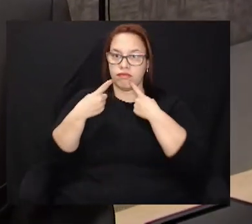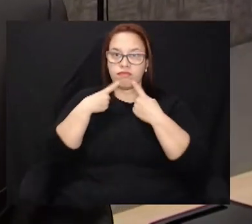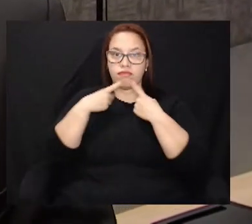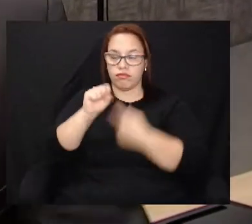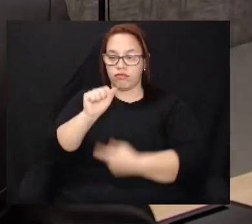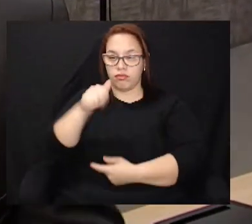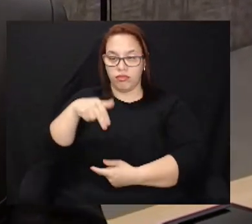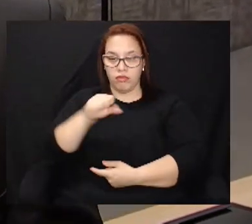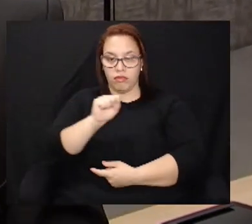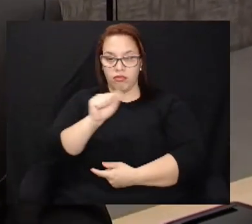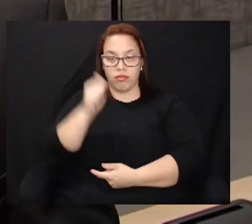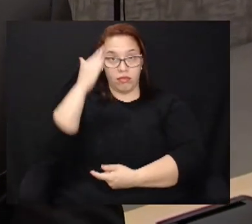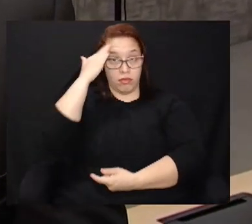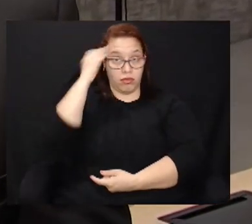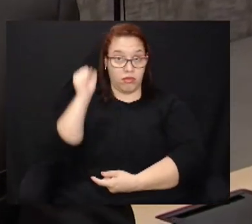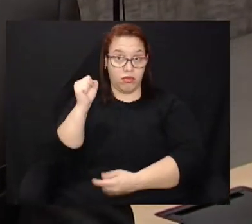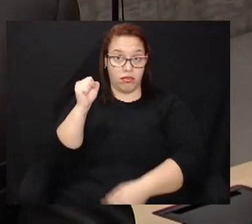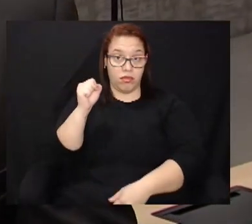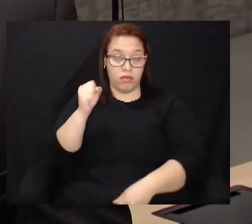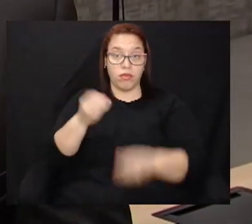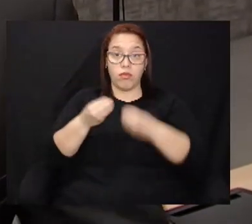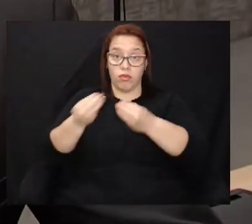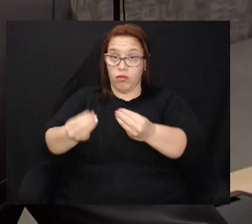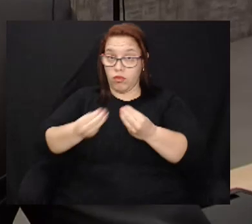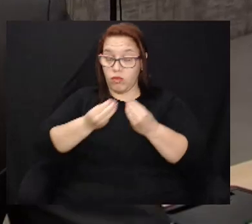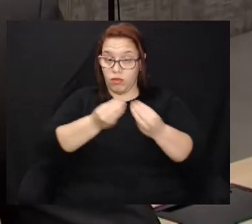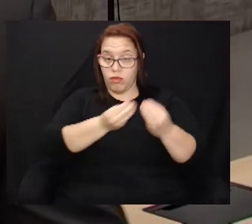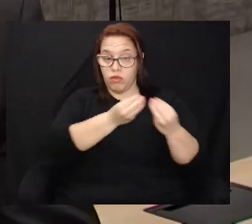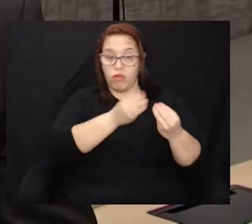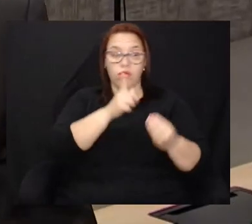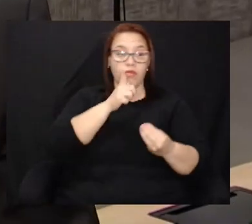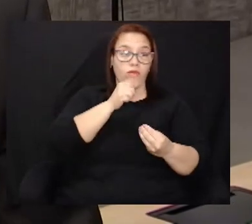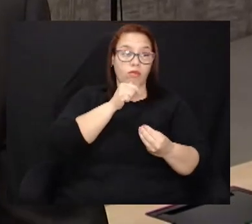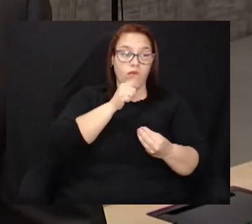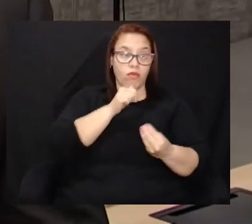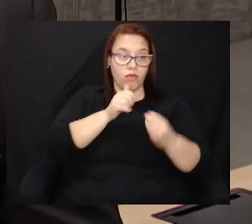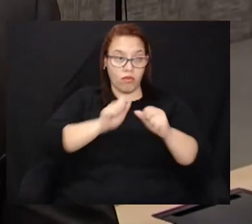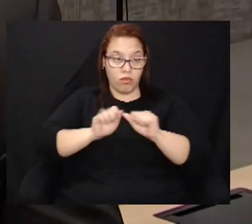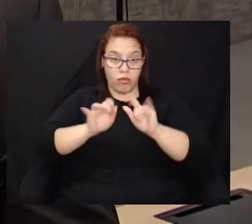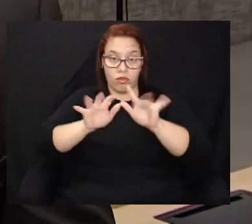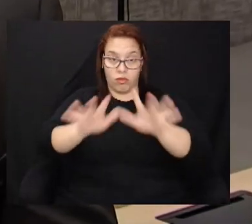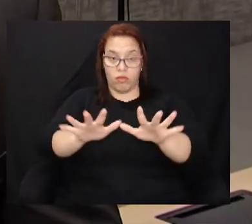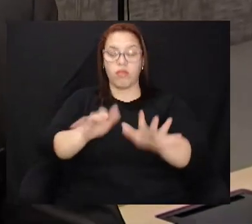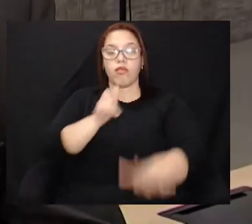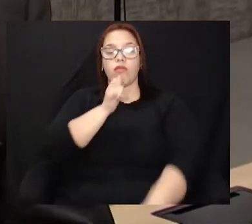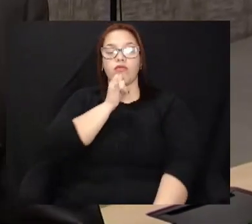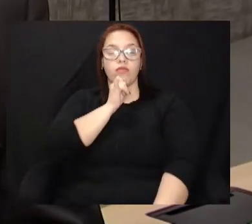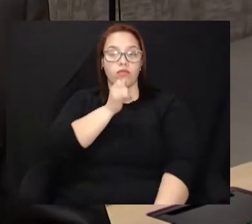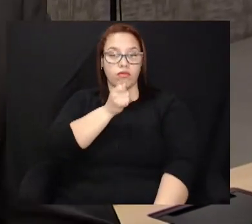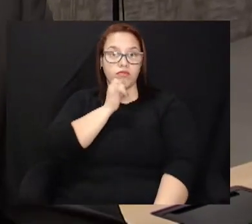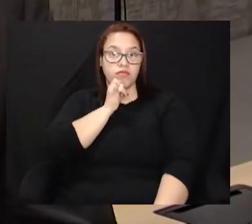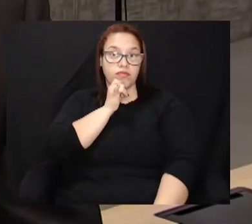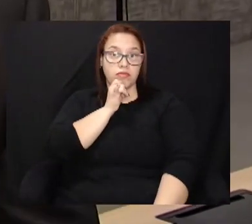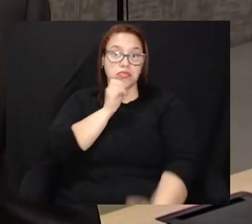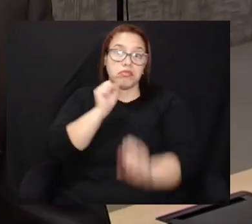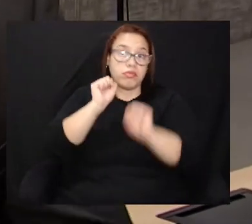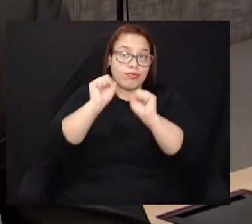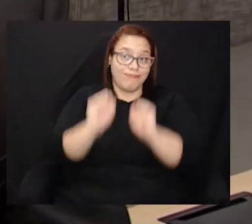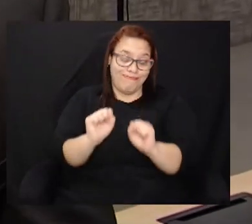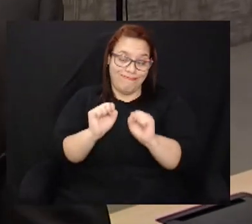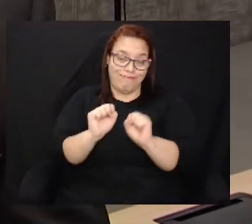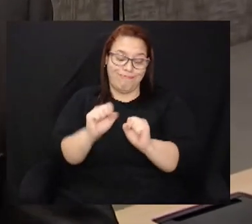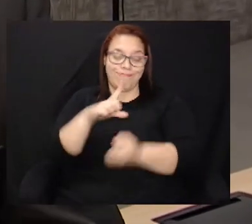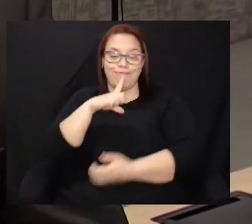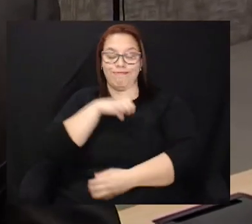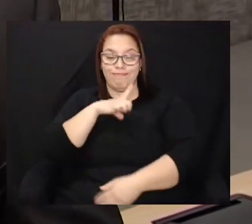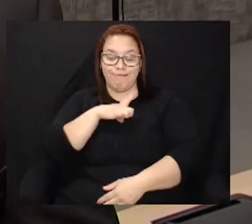que no fornecimento, né, de água, que Campinas é, enfim, exemplo, muitas vezes pode existir